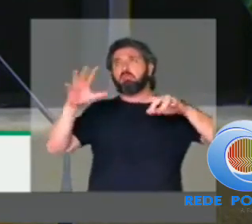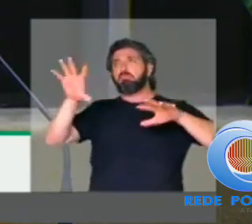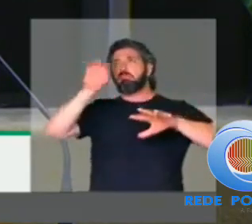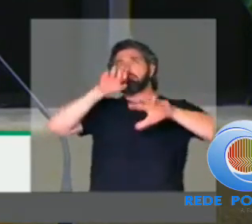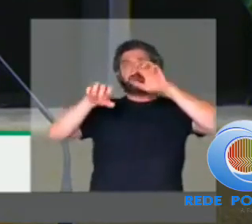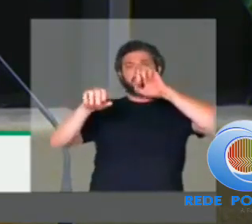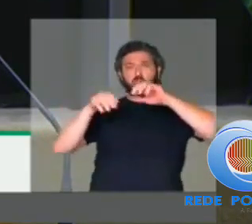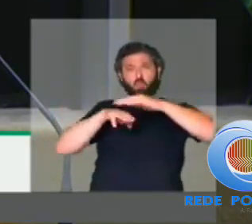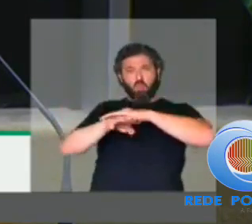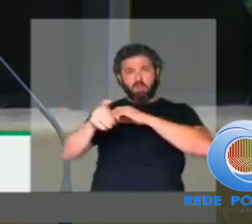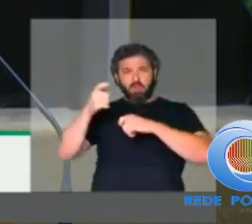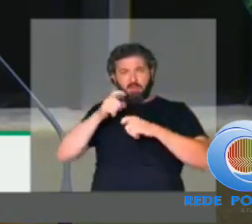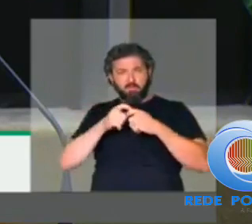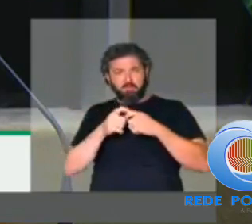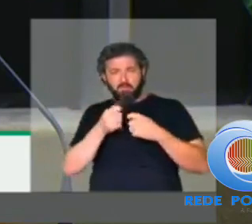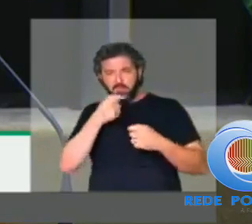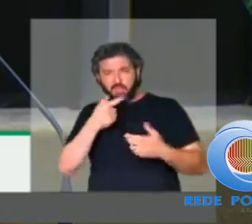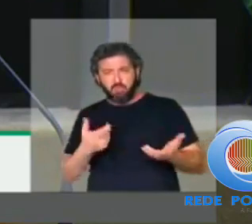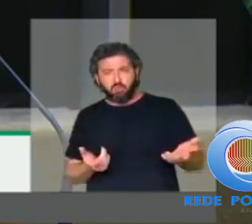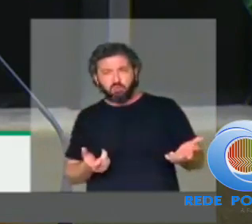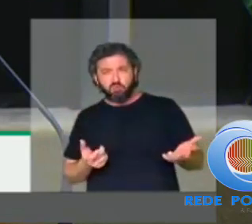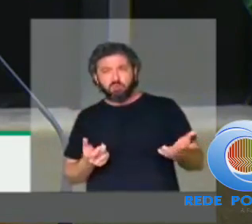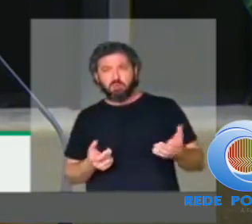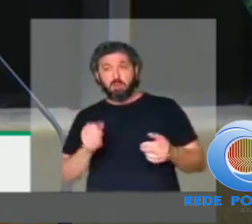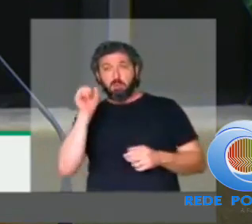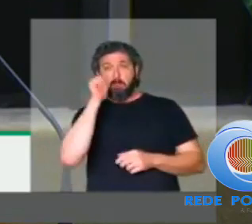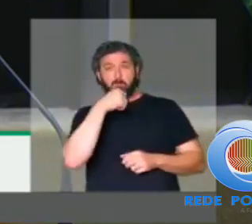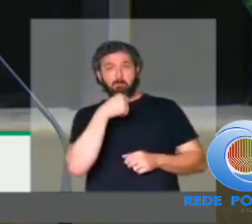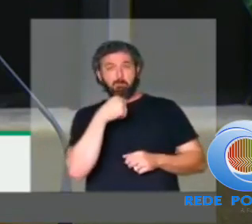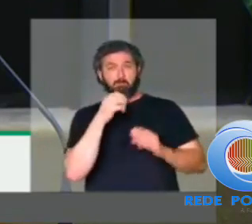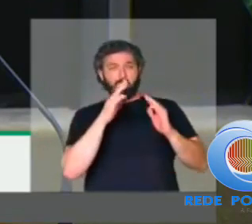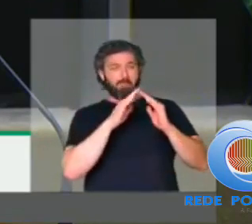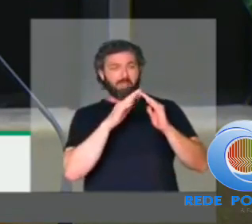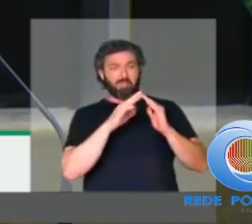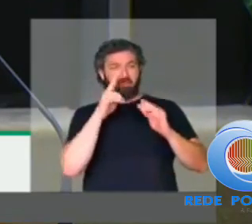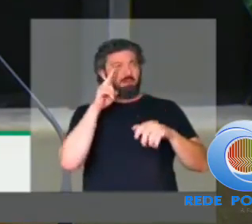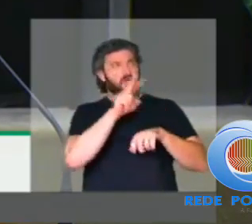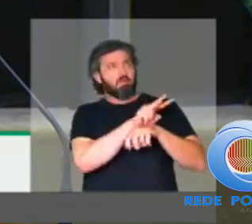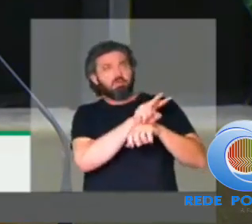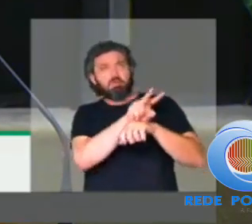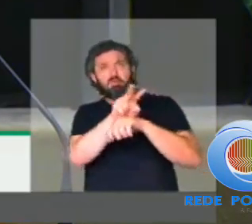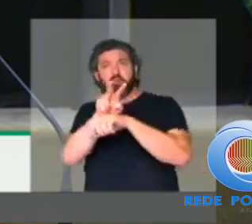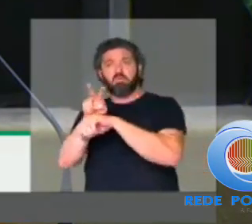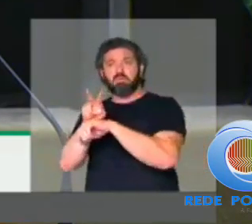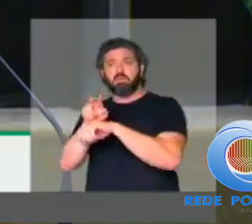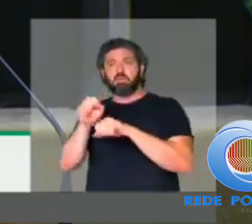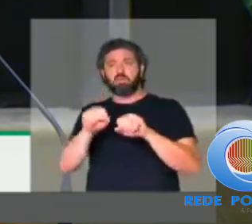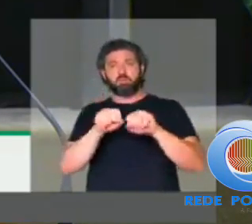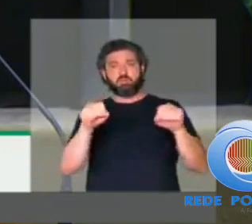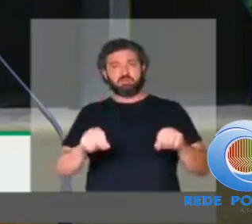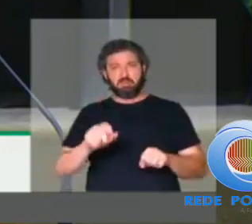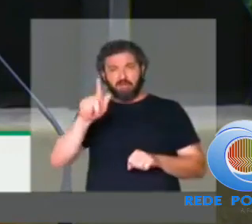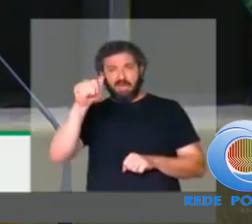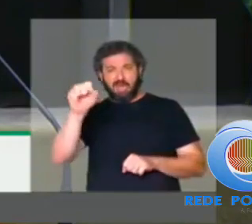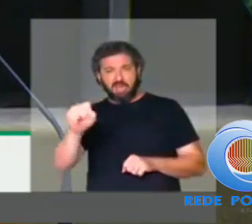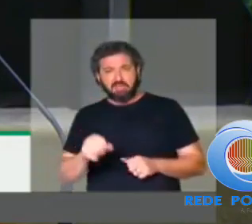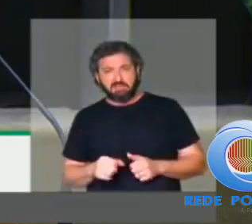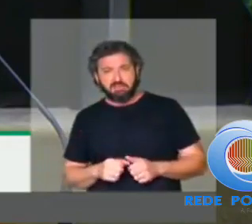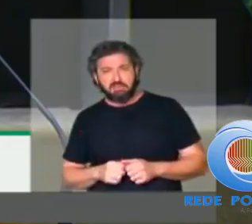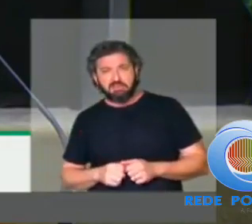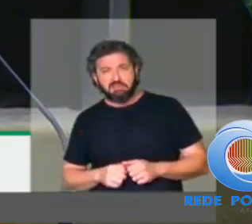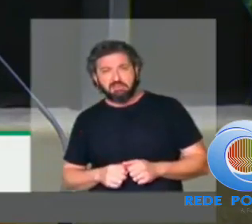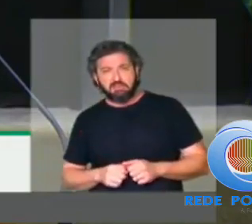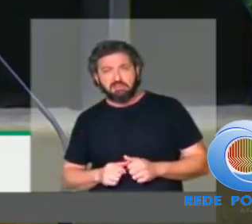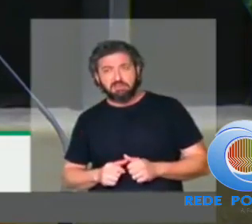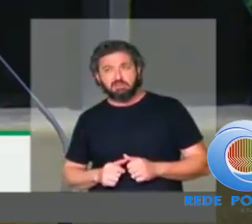a guarda de medicamentos? Vai abrir uma padaria sem a inspeção do sistema de gás?